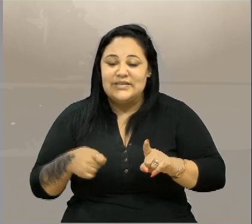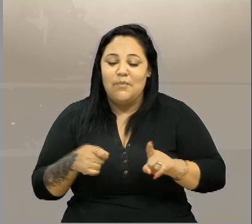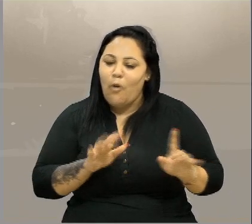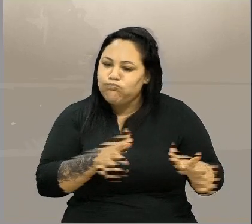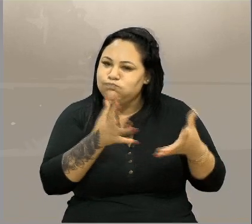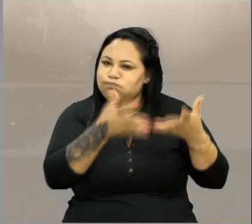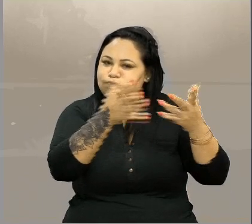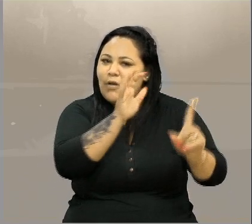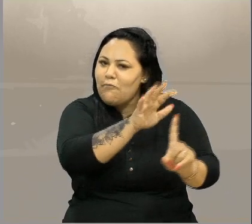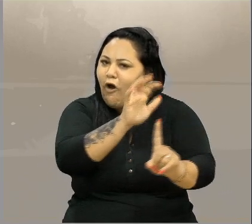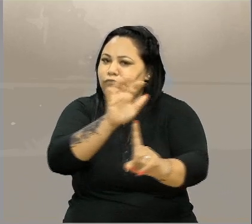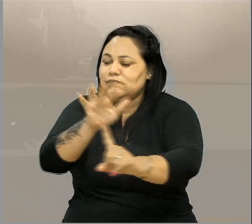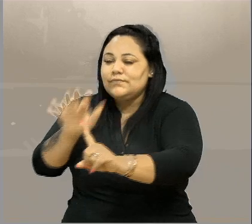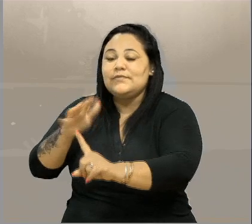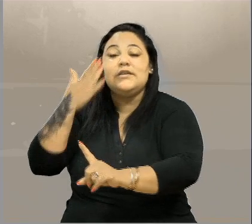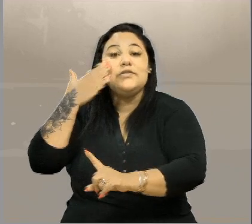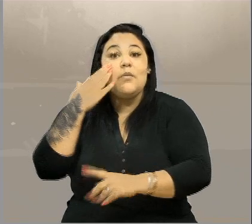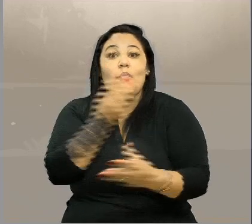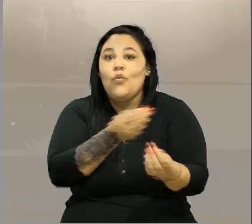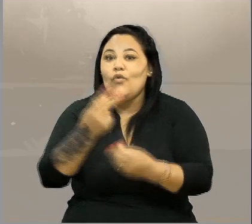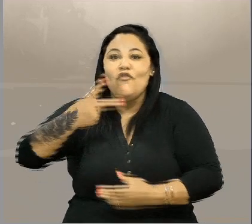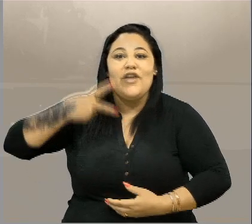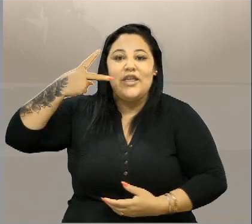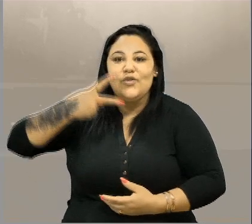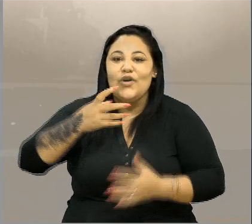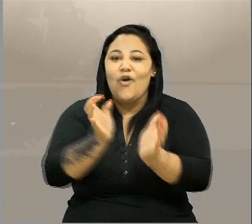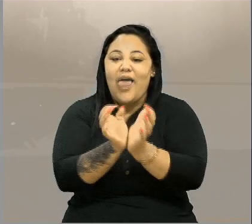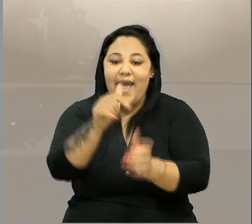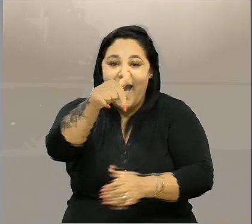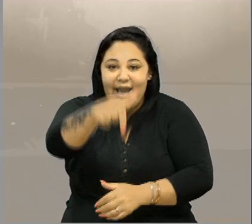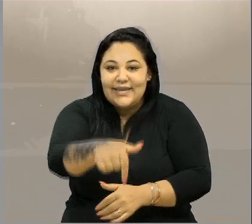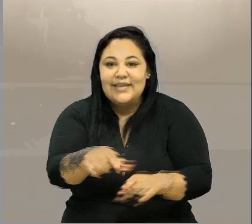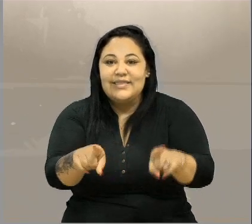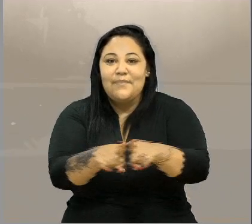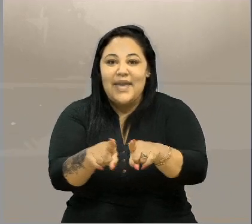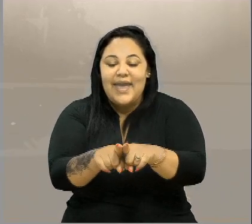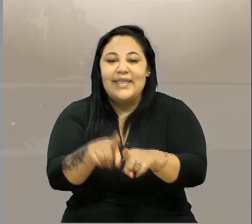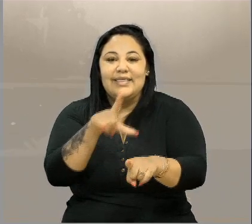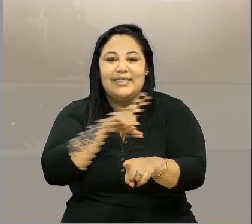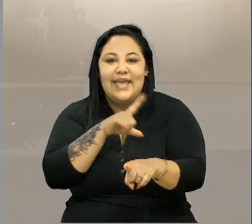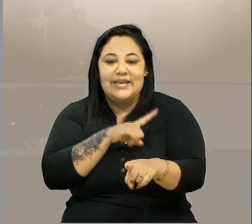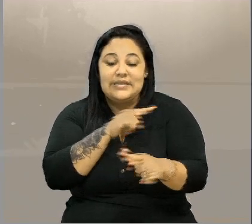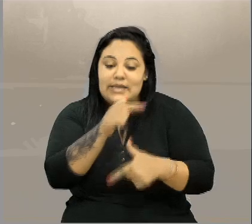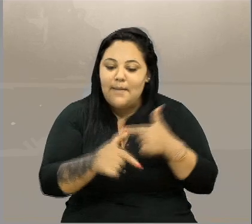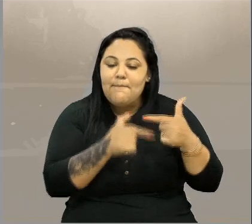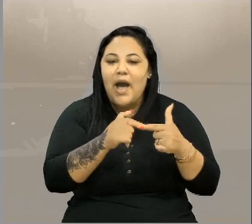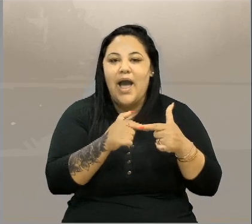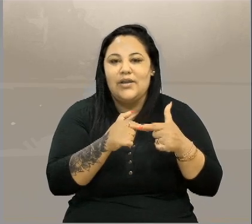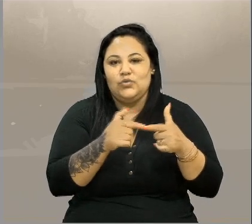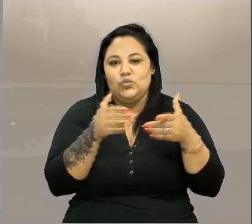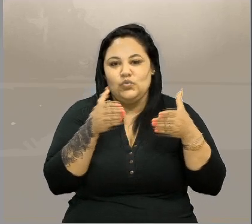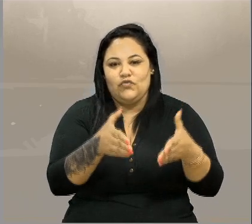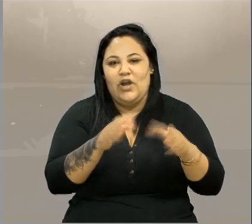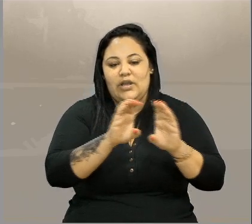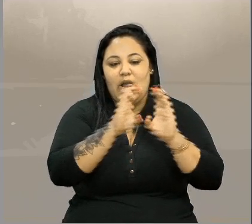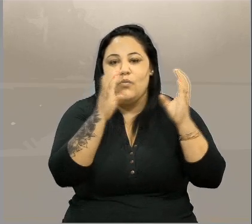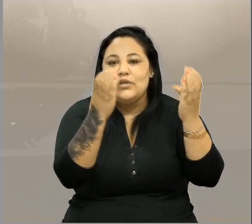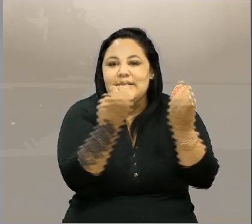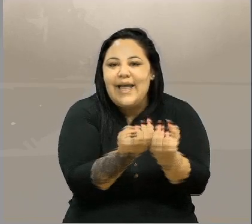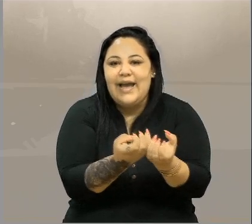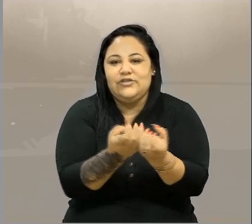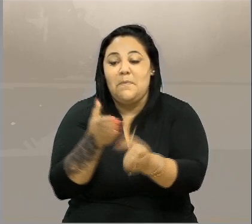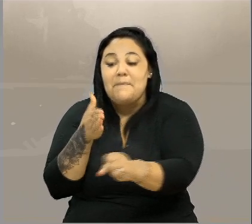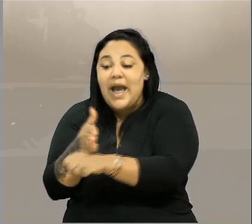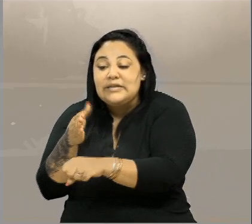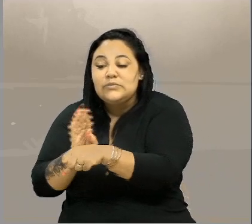Eu sei que muitos vereadores, muitos colegas aqui, né, têm essa atuação comunitária, estão nos bairros, né, fazem